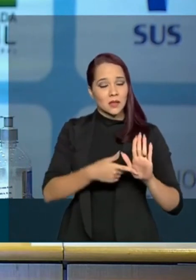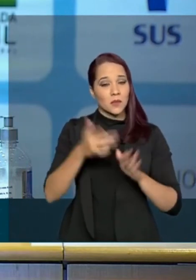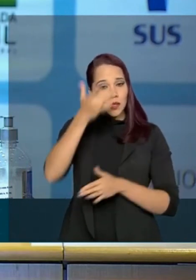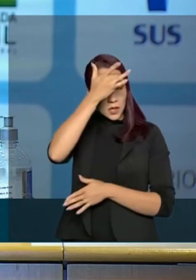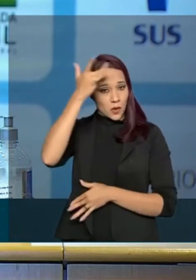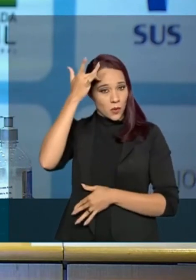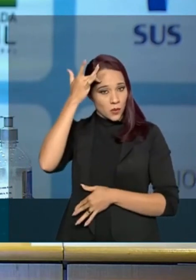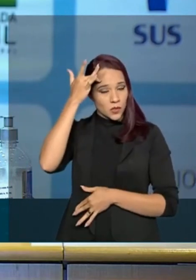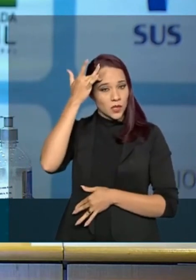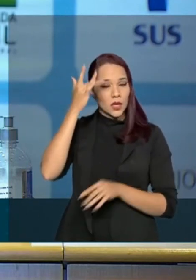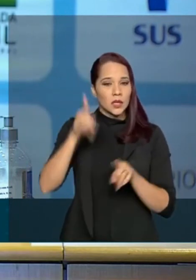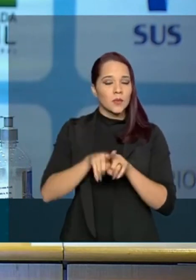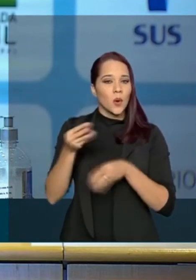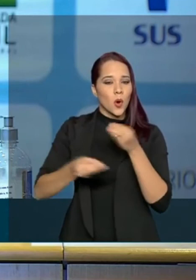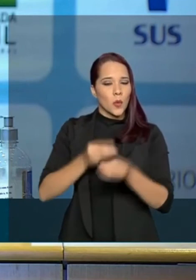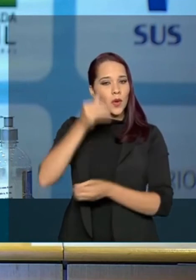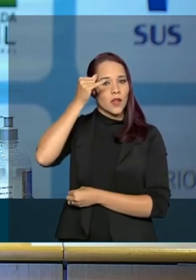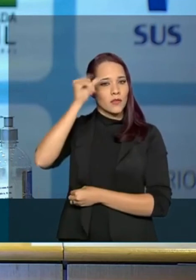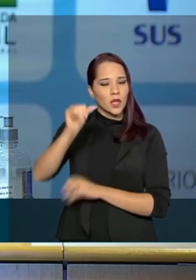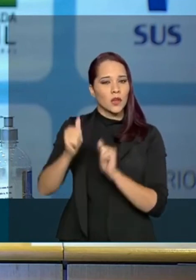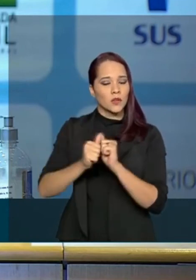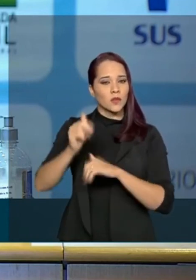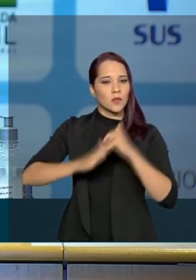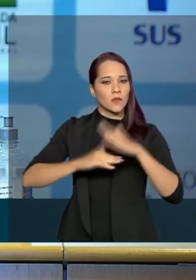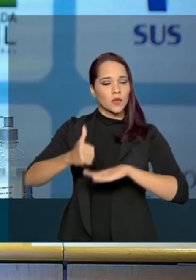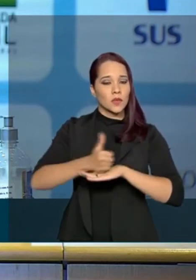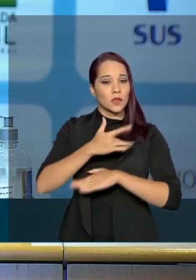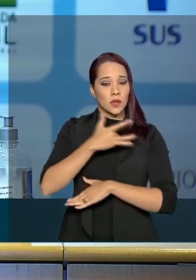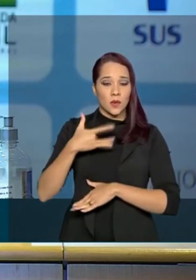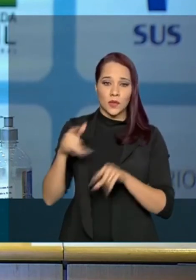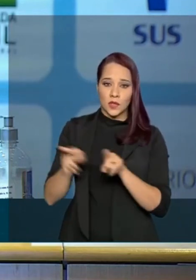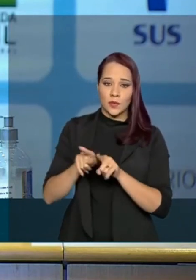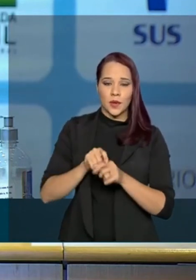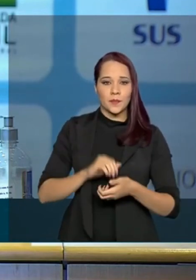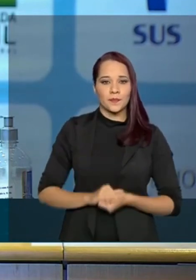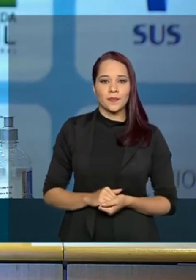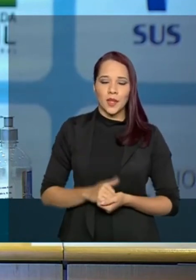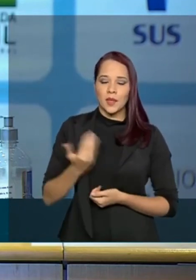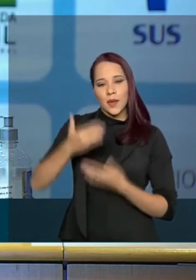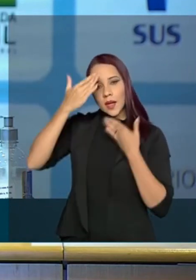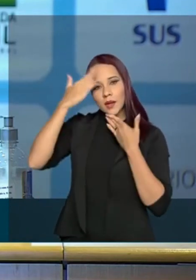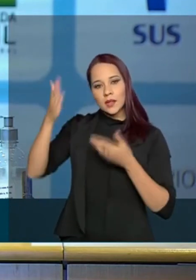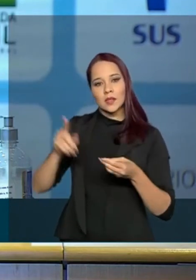mental e sobre como prevê-la junto aos profissionais de saúde também, e do doutor